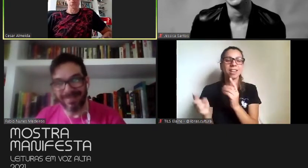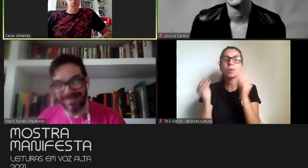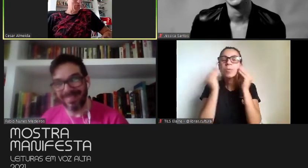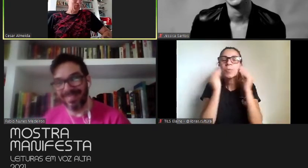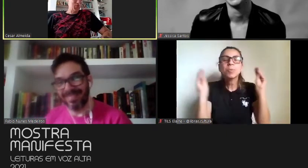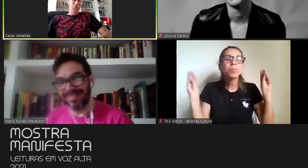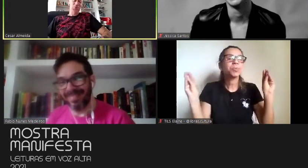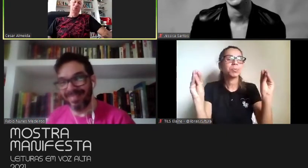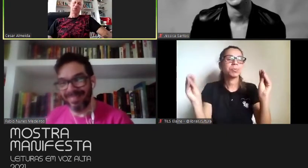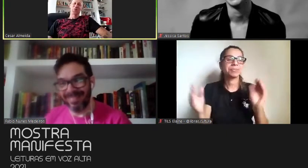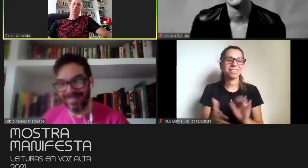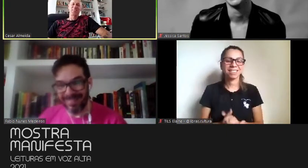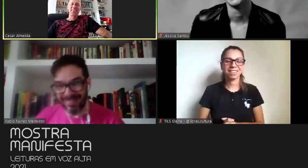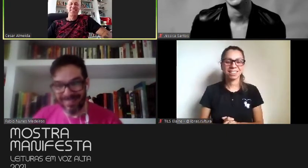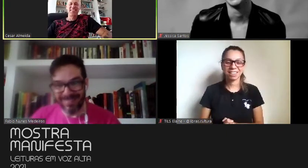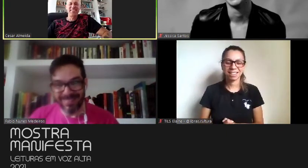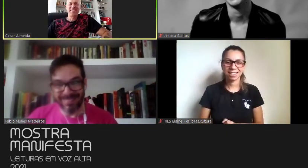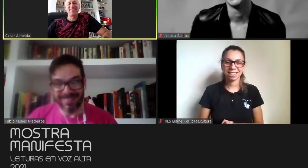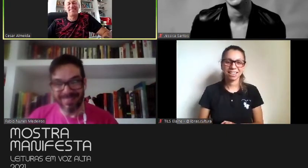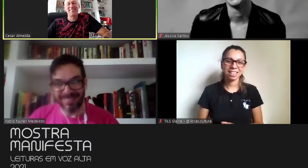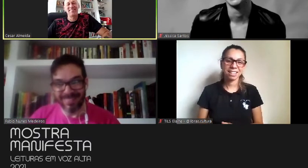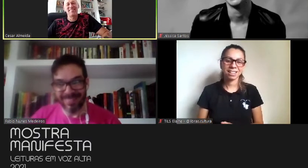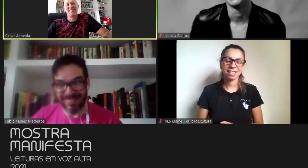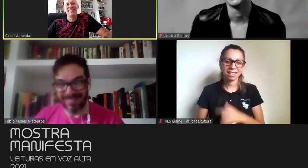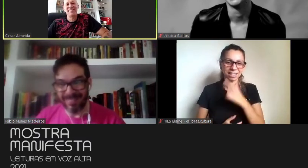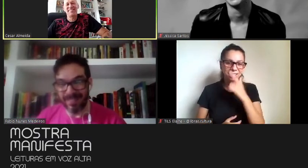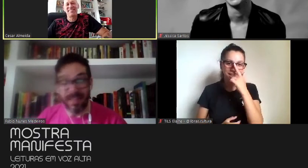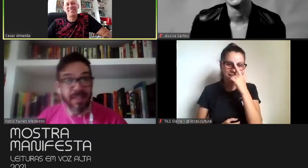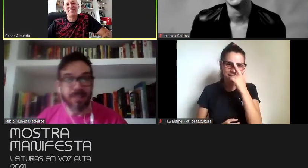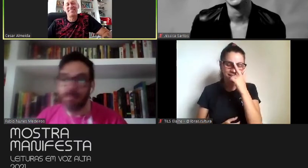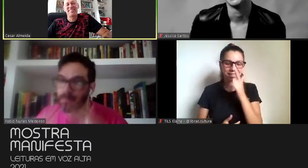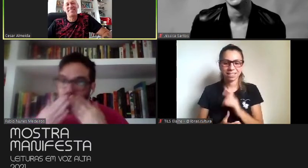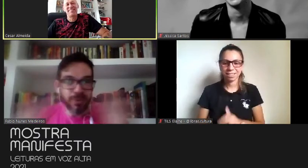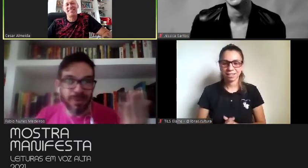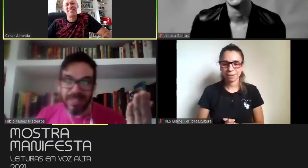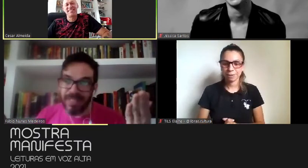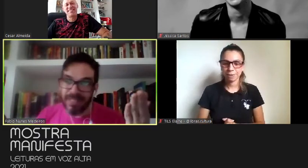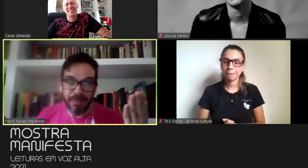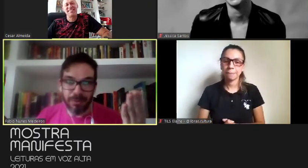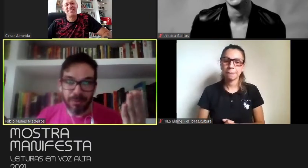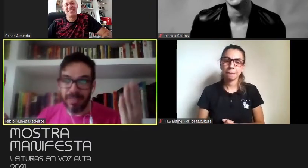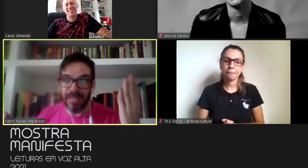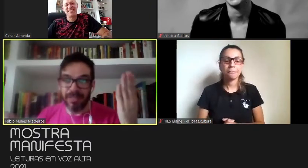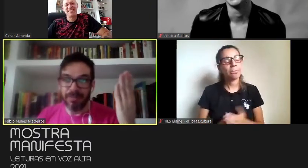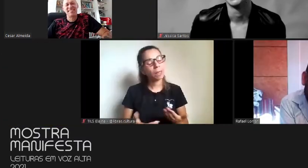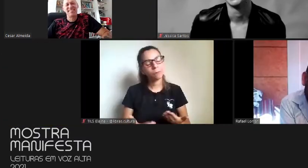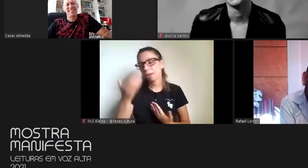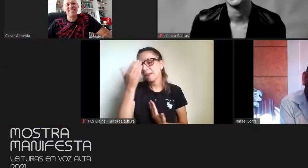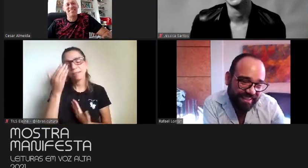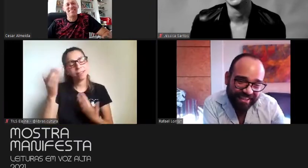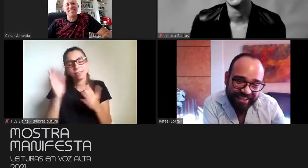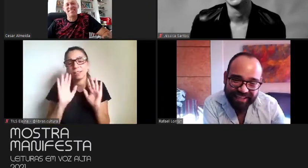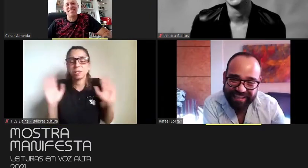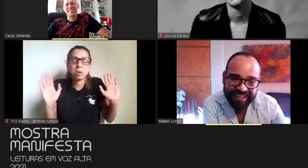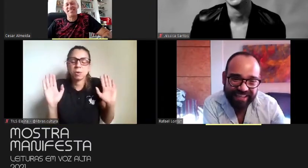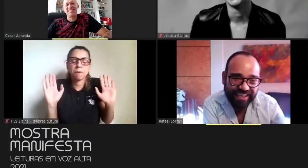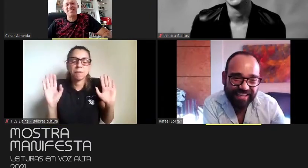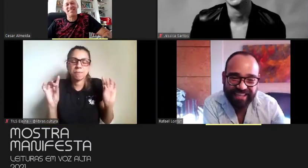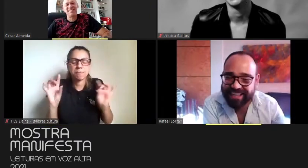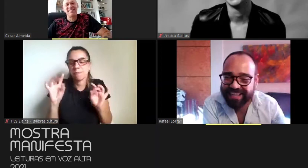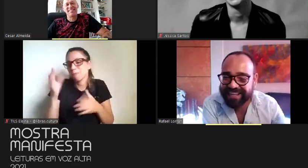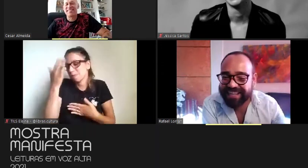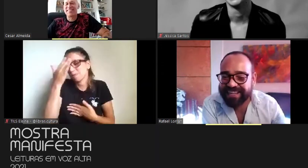Beijo. Deixa o César. Fabinho. Só agradecer, muito obrigado.